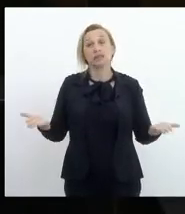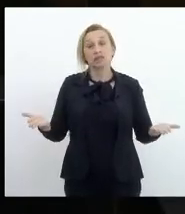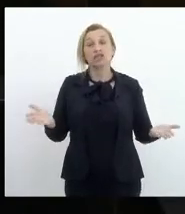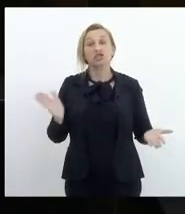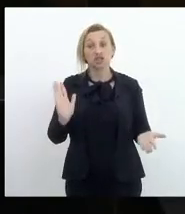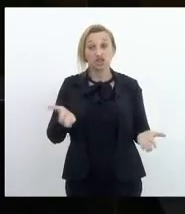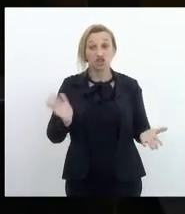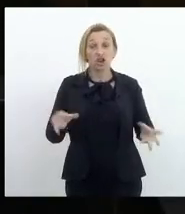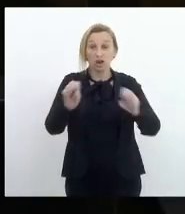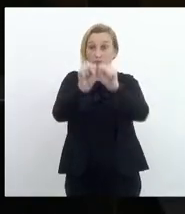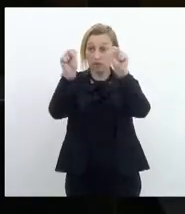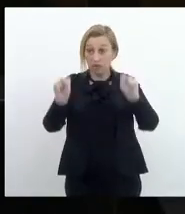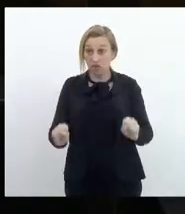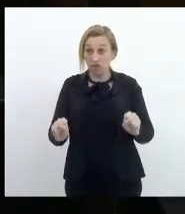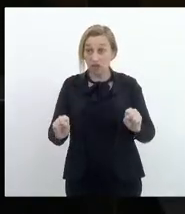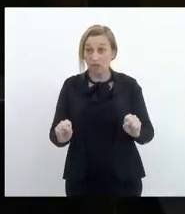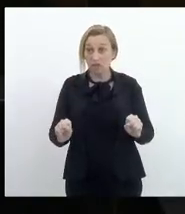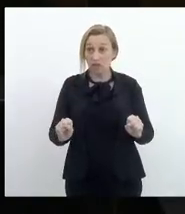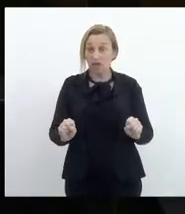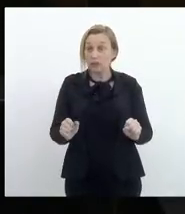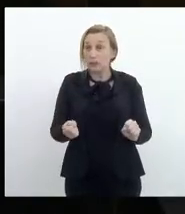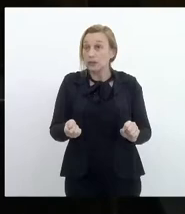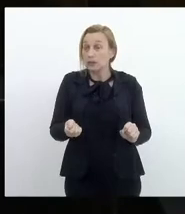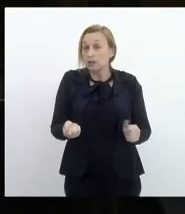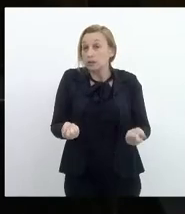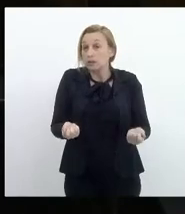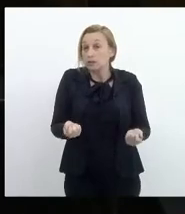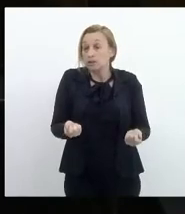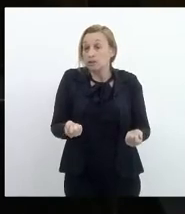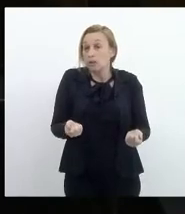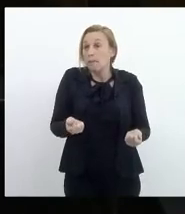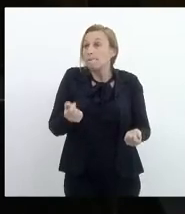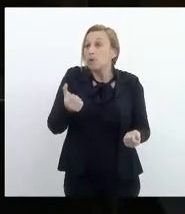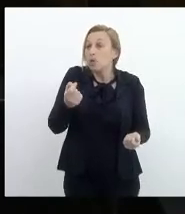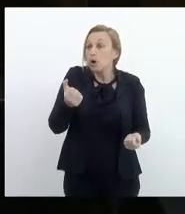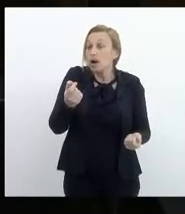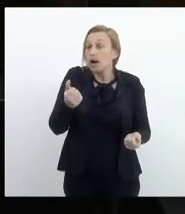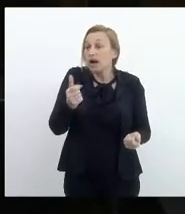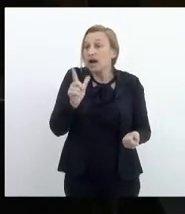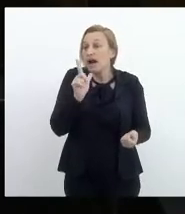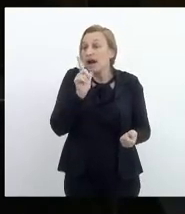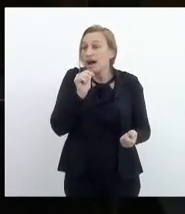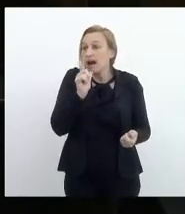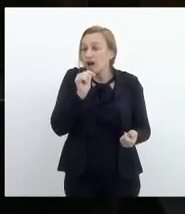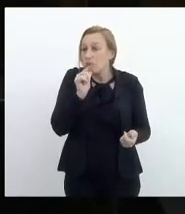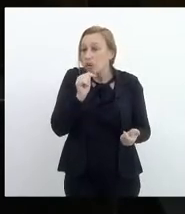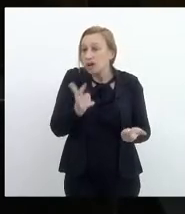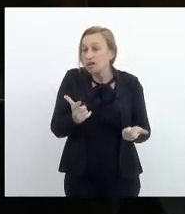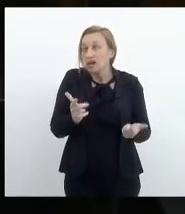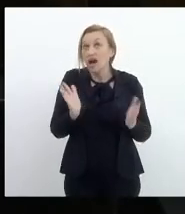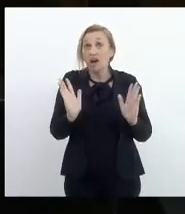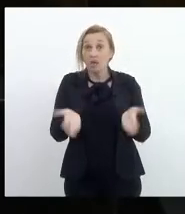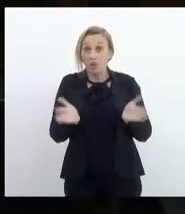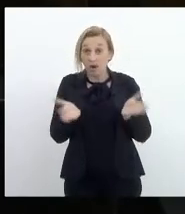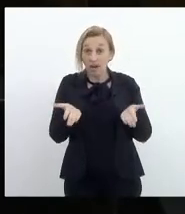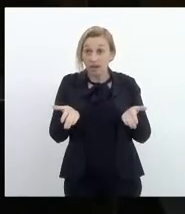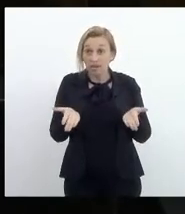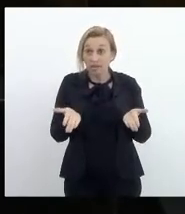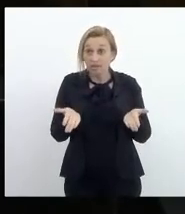é um sistema que não dava conta de toda a demanda agora então